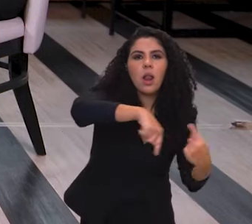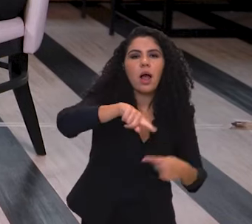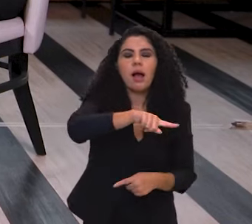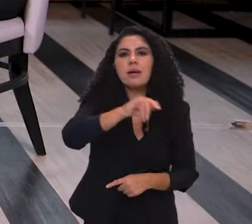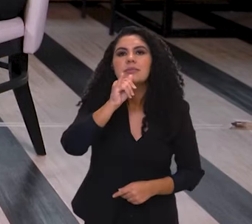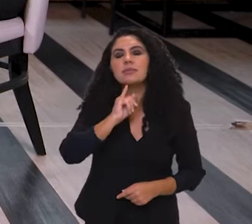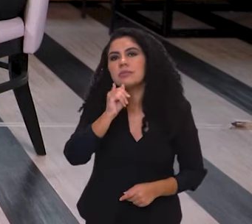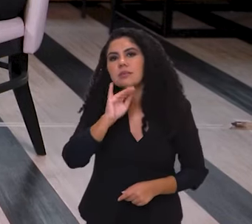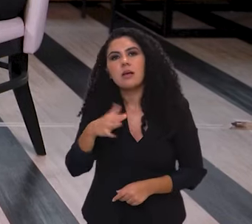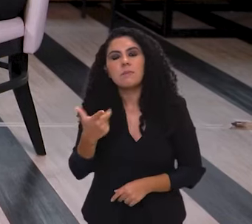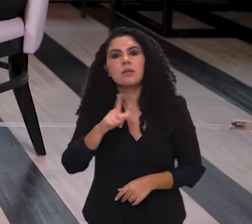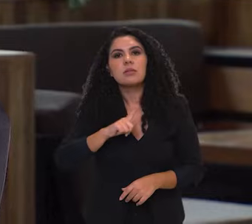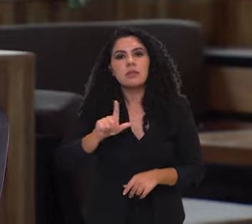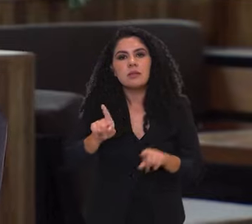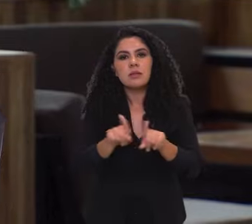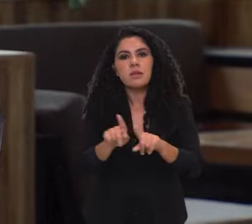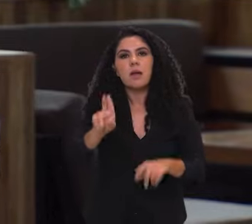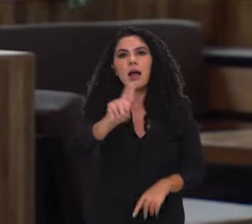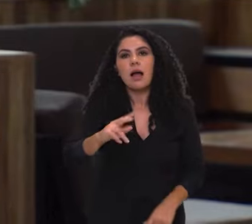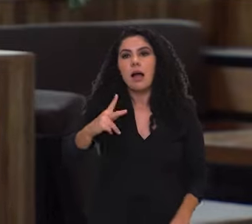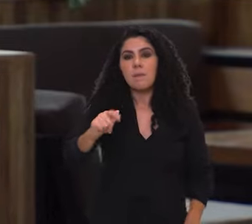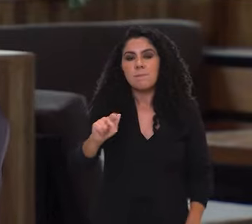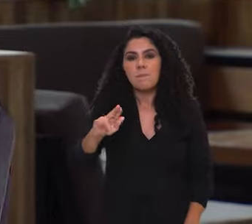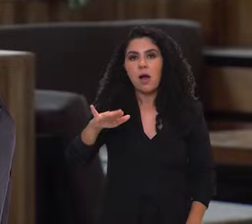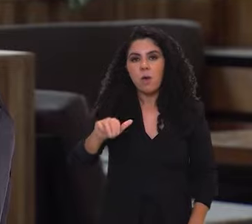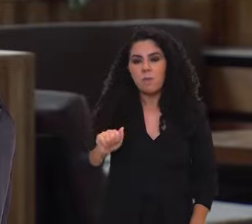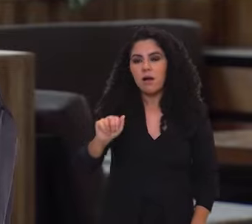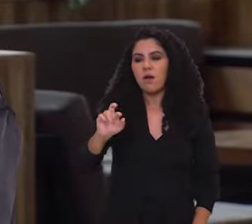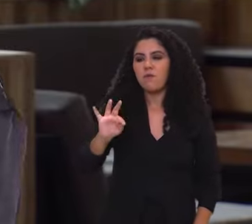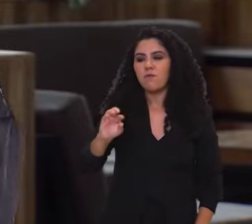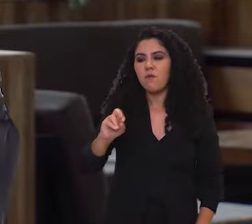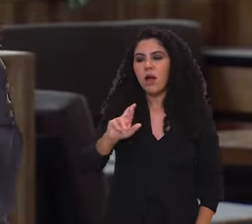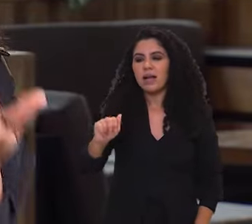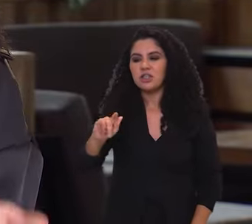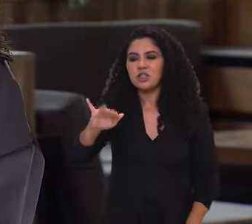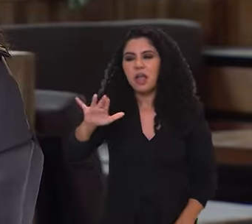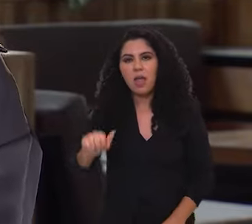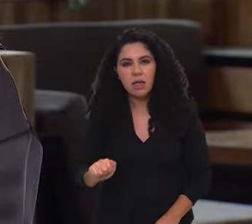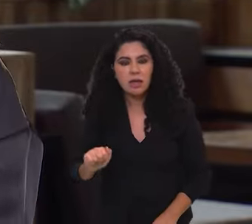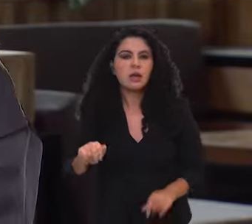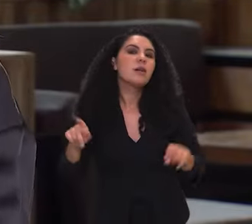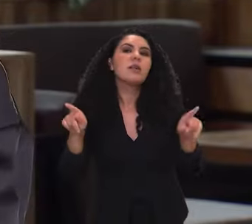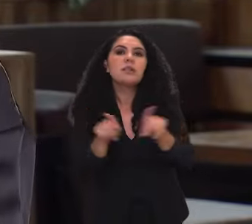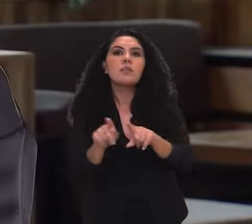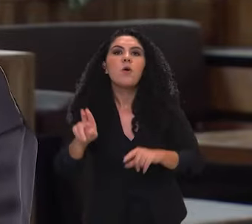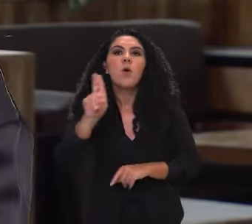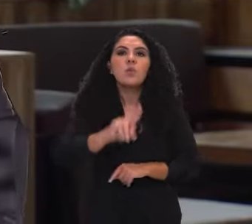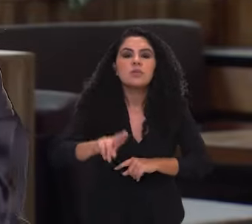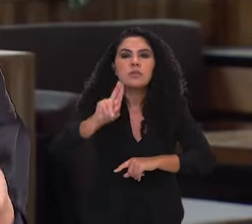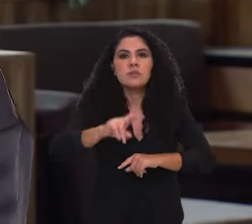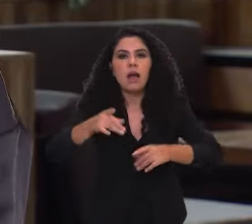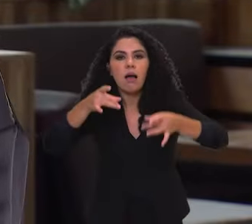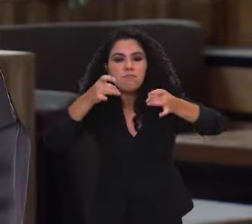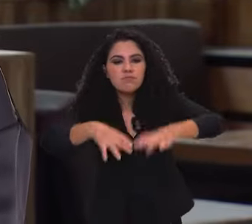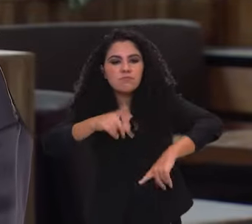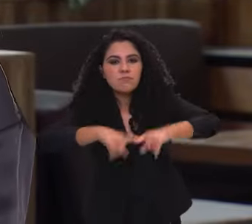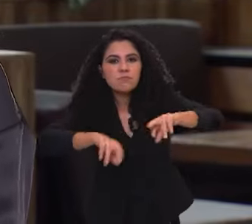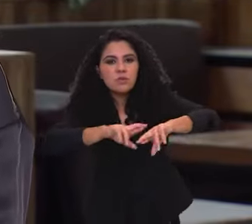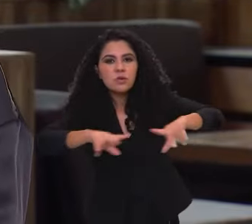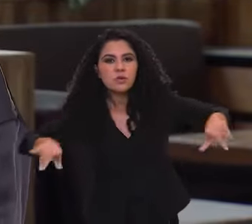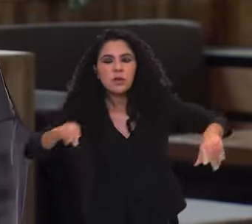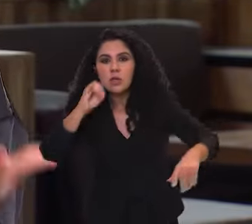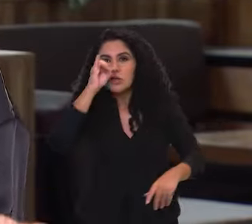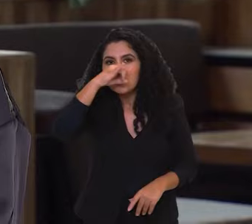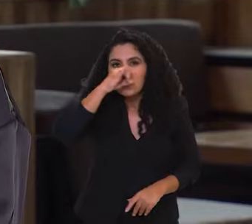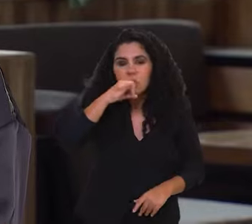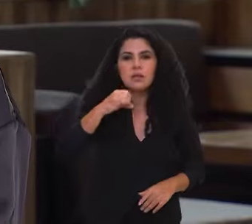exemplo, a utilização da palma forrageira como biocombustível, utilização de resíduos da suinocultura